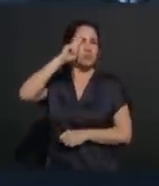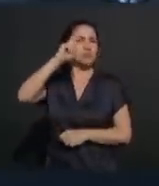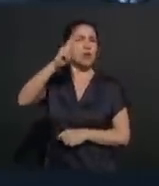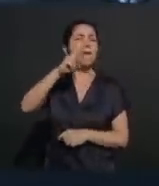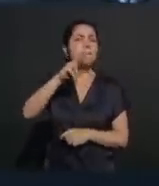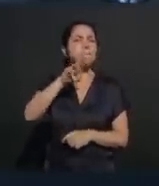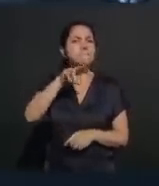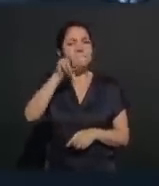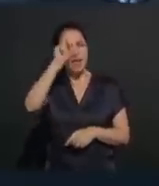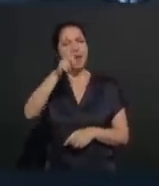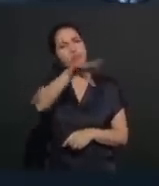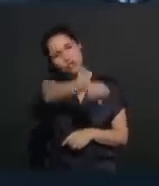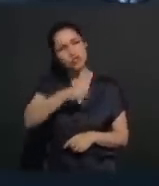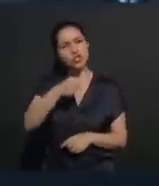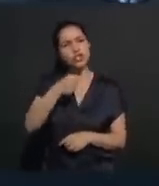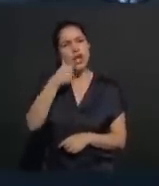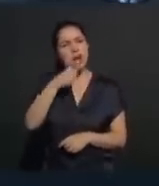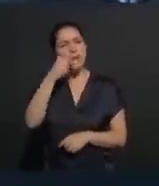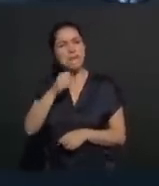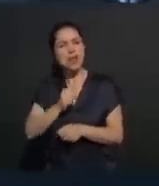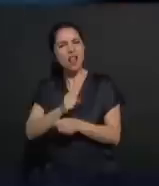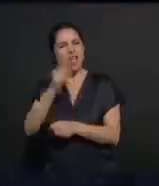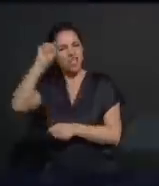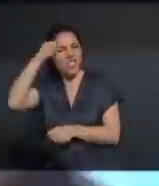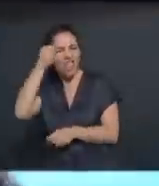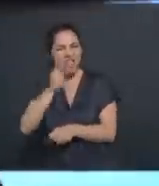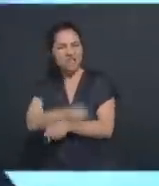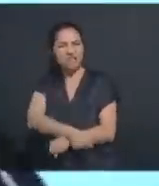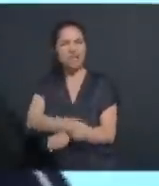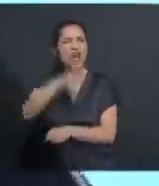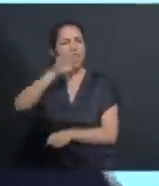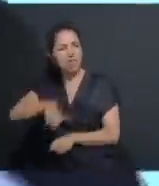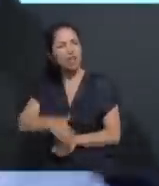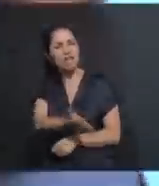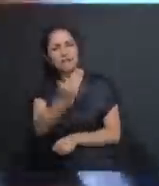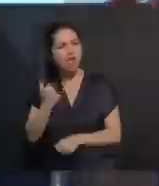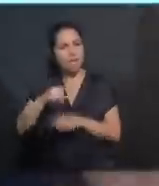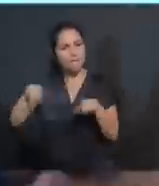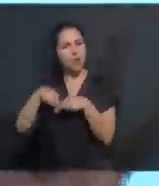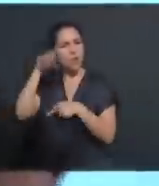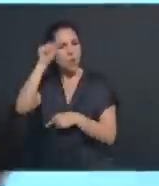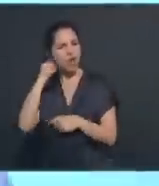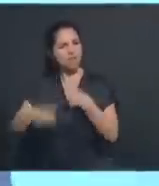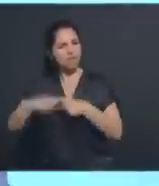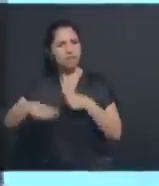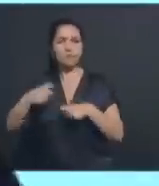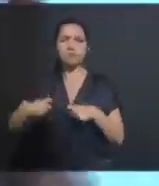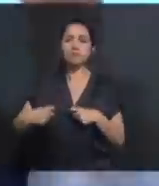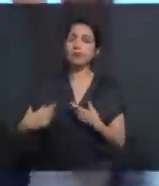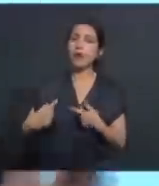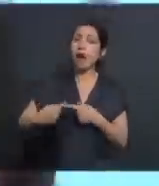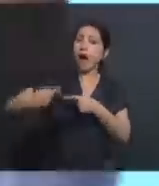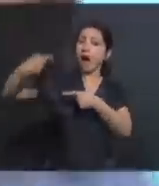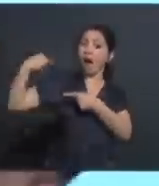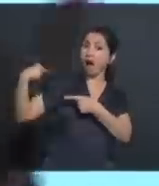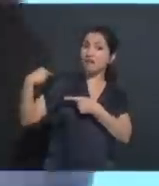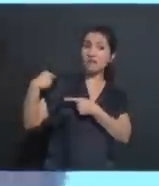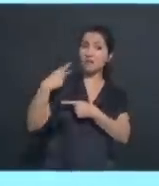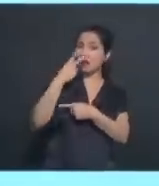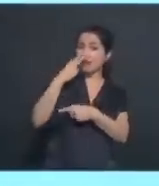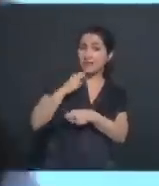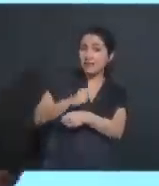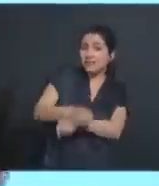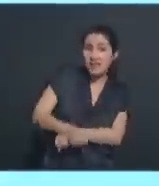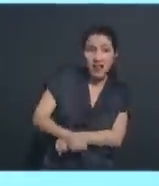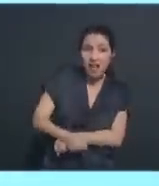Ele chegava na porta e falava assim: fulano, você de tarde passa lá no meu quarto. Não era uma coisa escondida. Fazia parte do trabalho do escravo